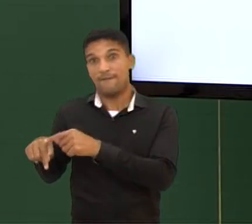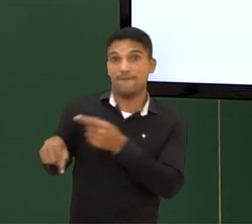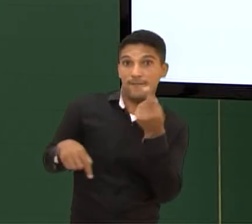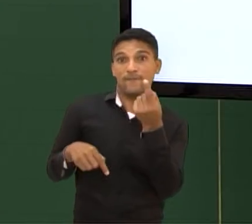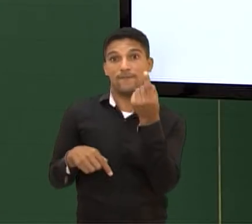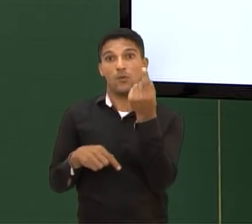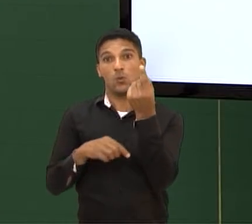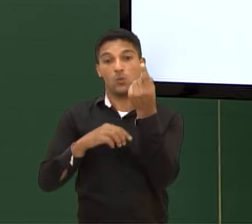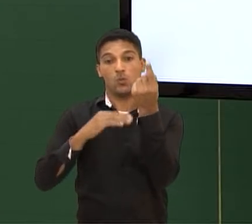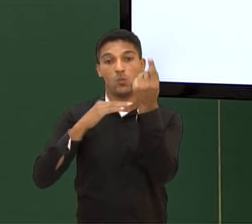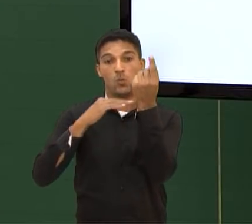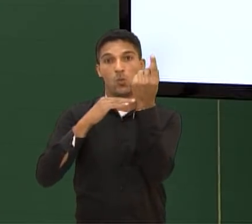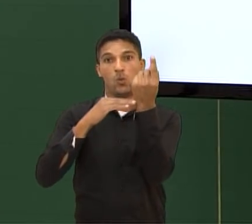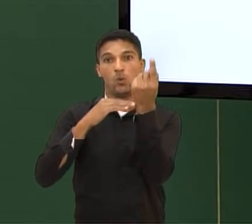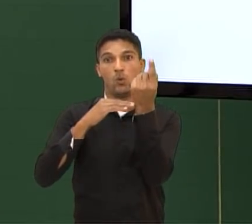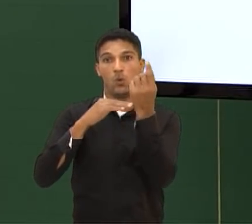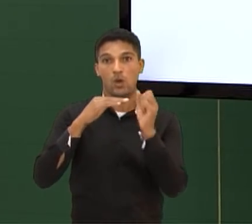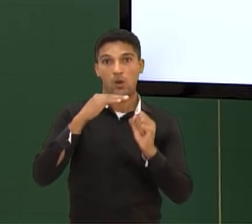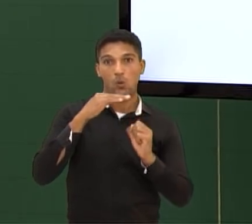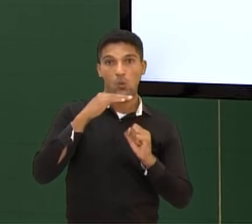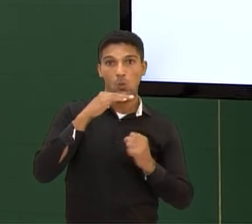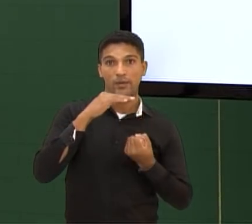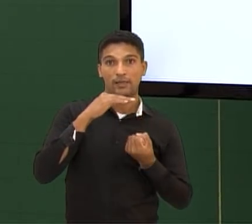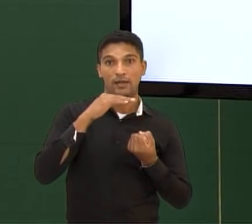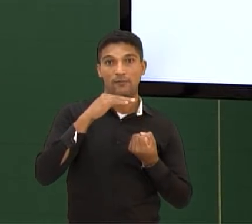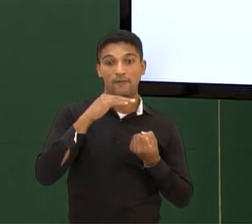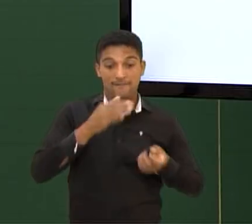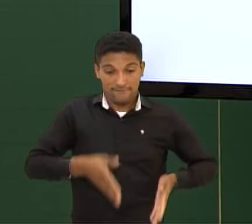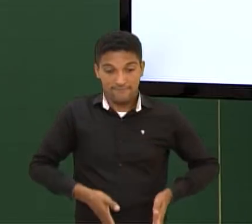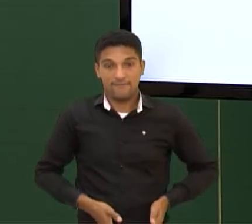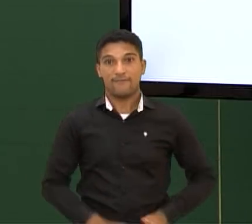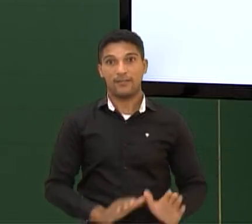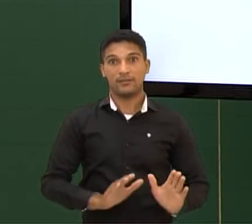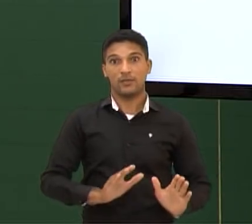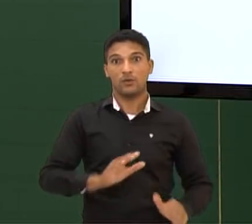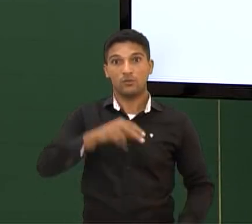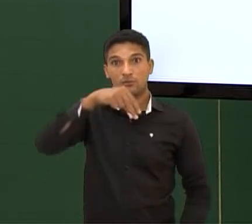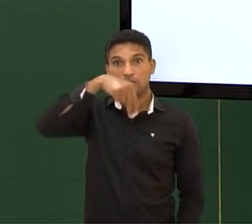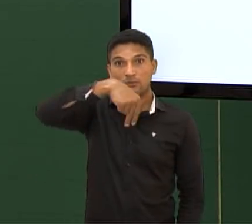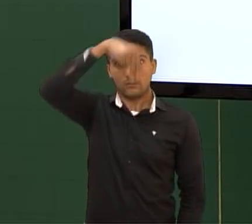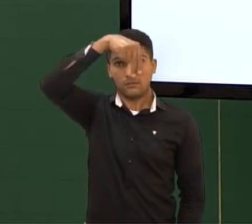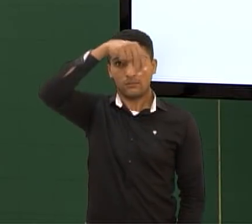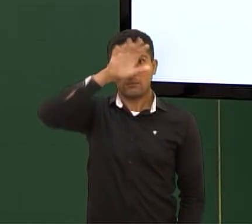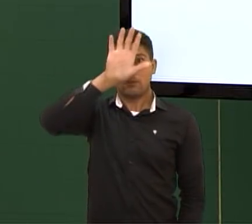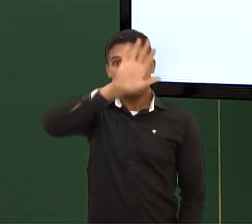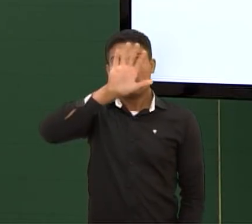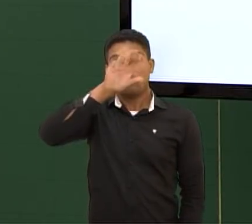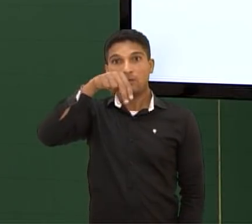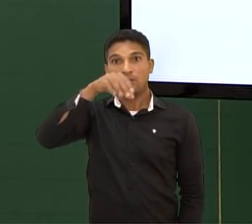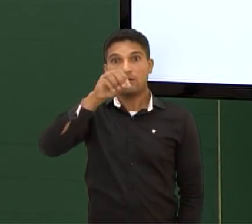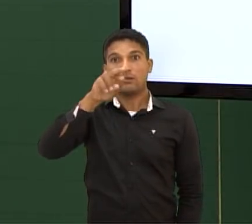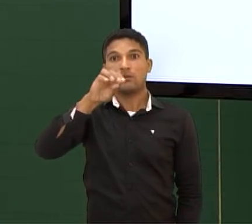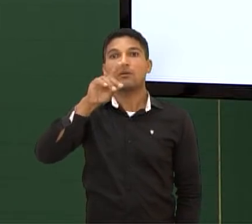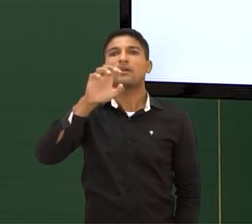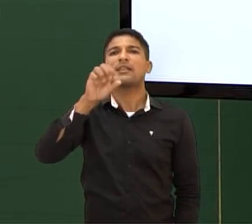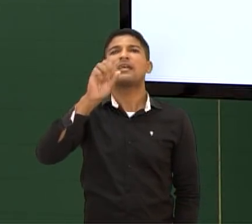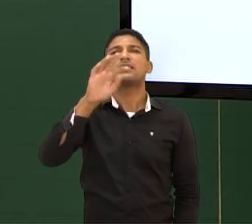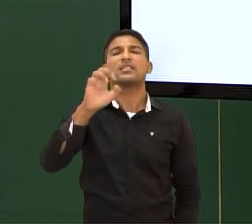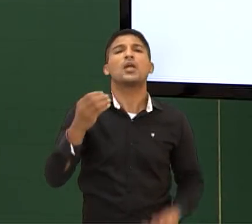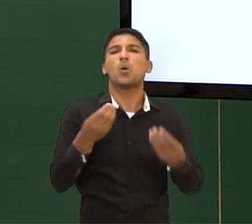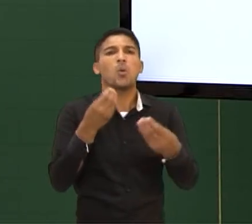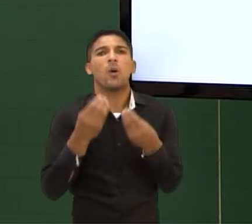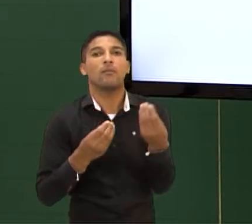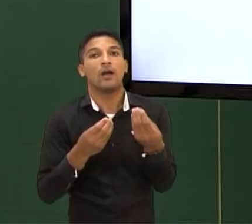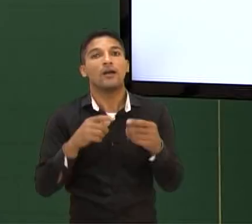Como que ele trouxe ali? 1/8. 1/8 nasceu na região Nordeste. Como que a professora explicou para vocês? Dividir